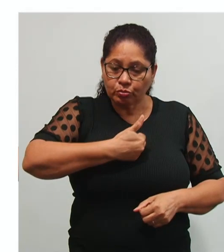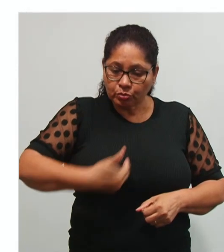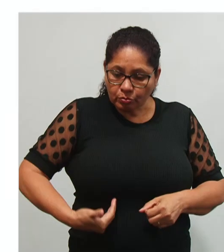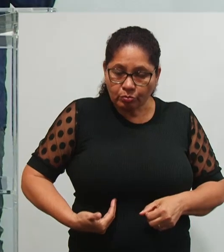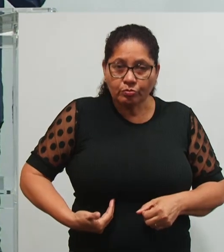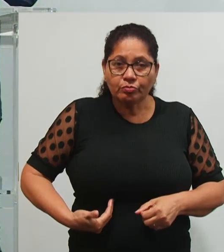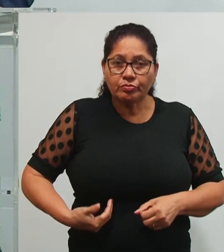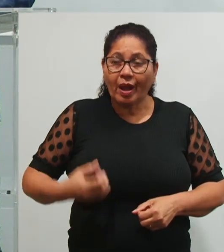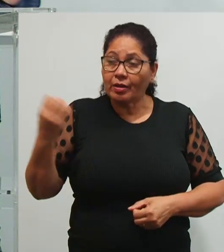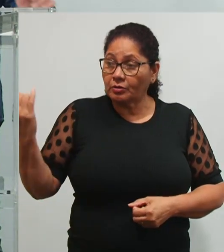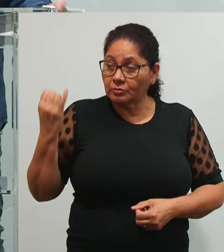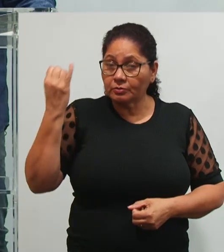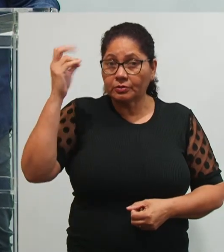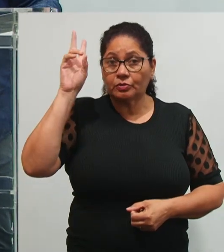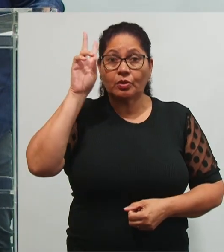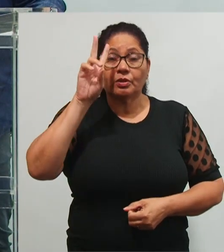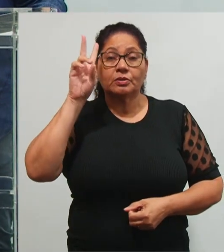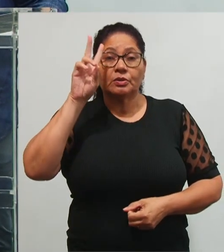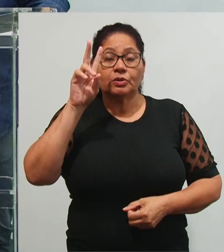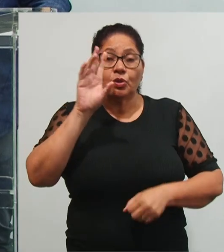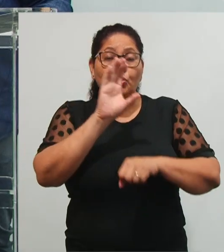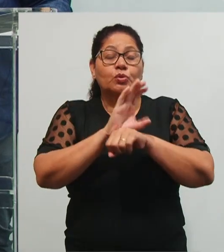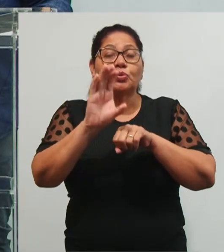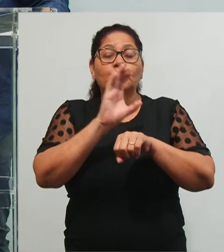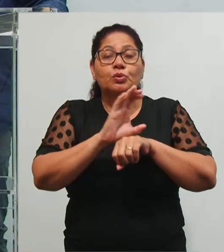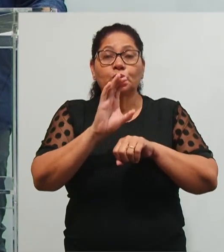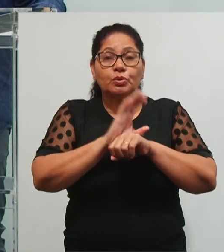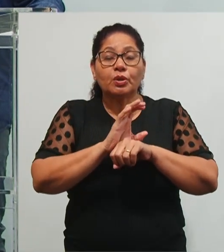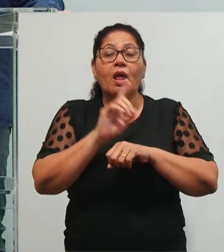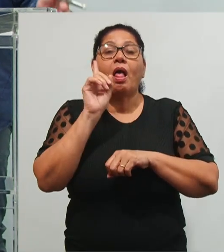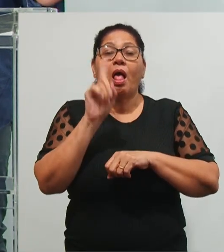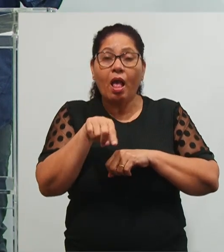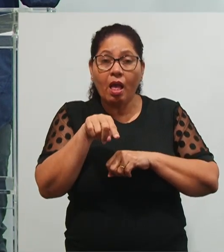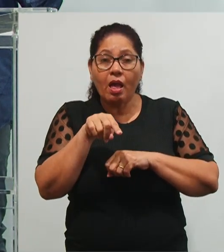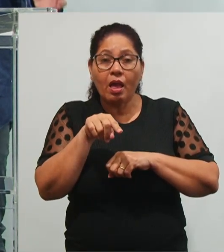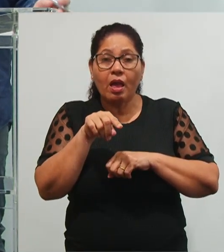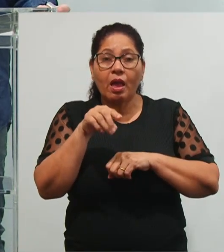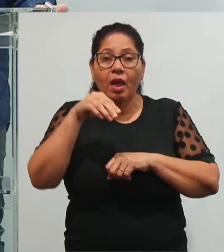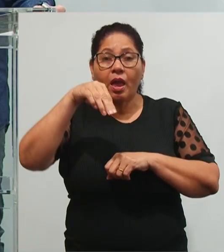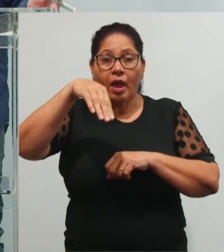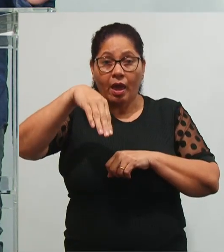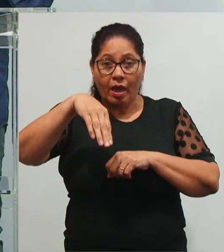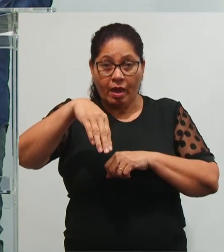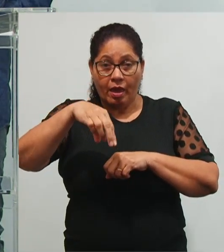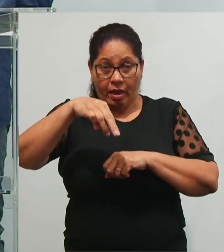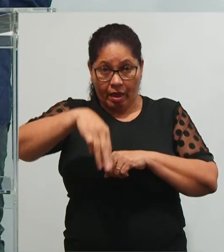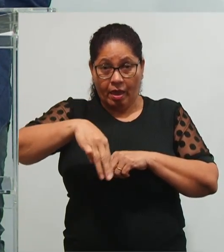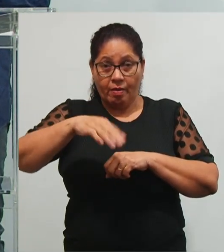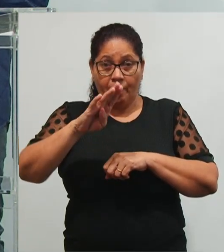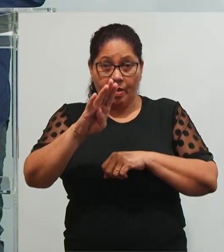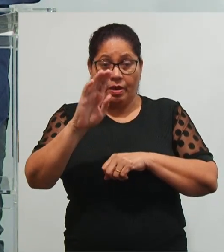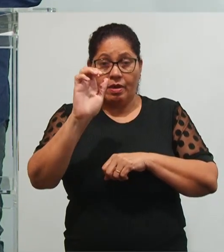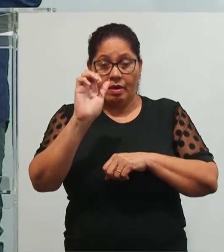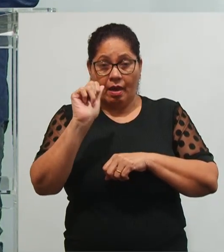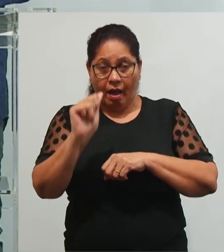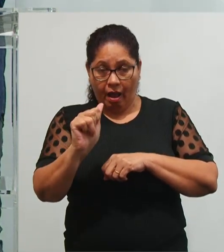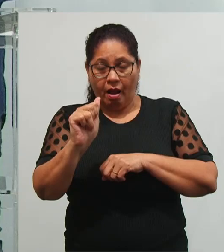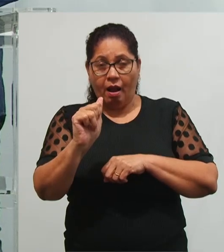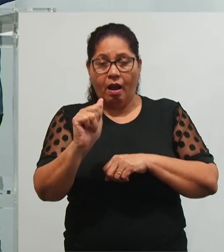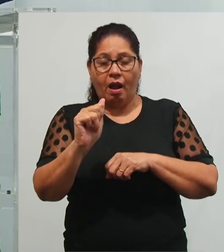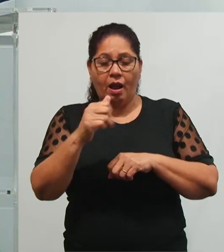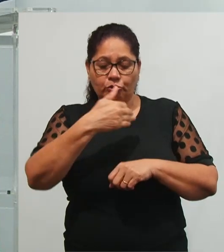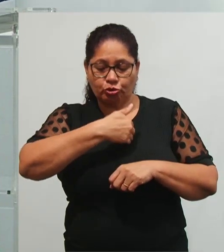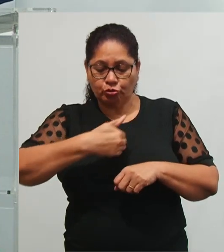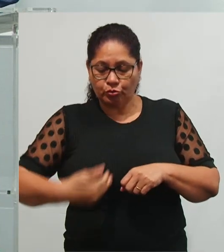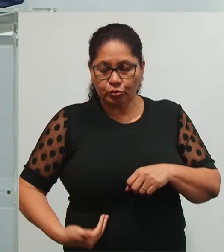é importante lembrar para vocês que o nosso curso ele é um MBA de gestão de instituições